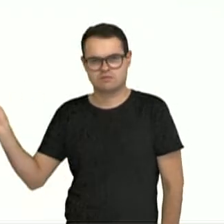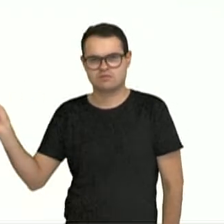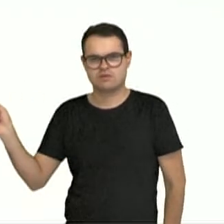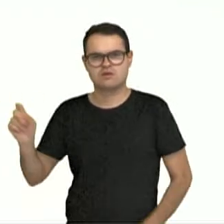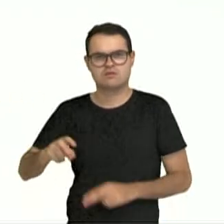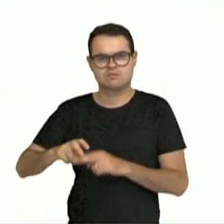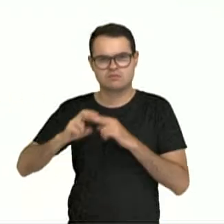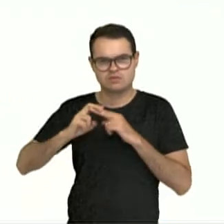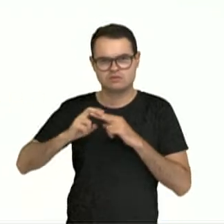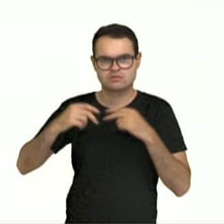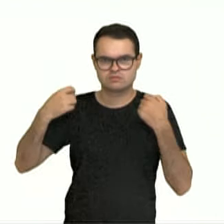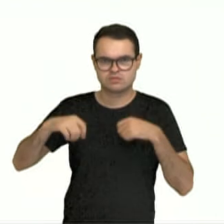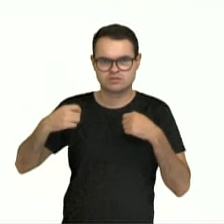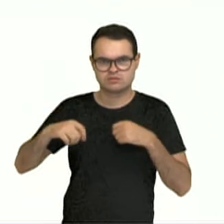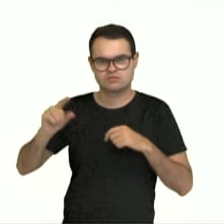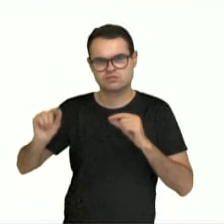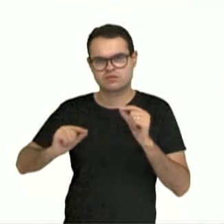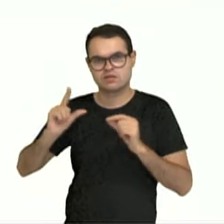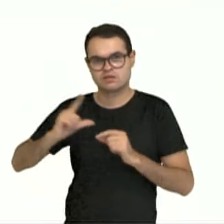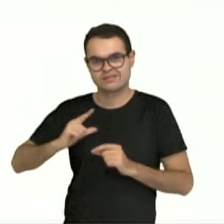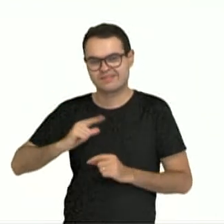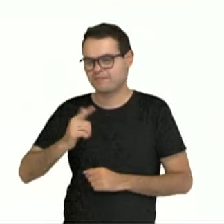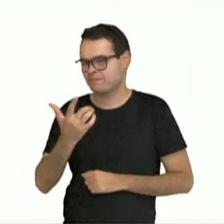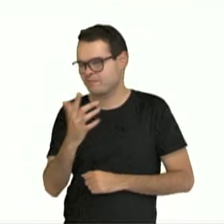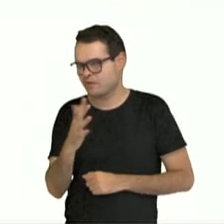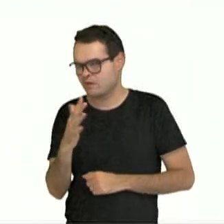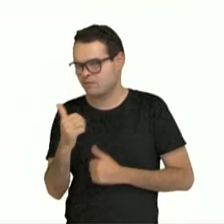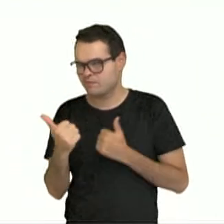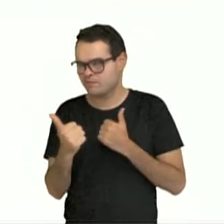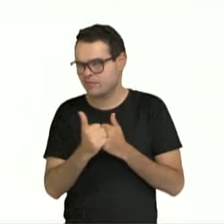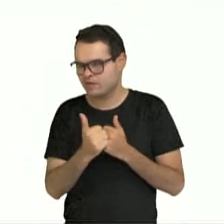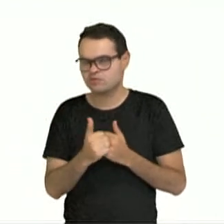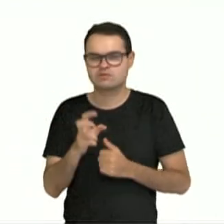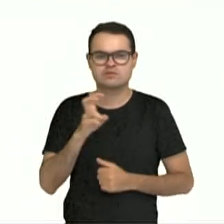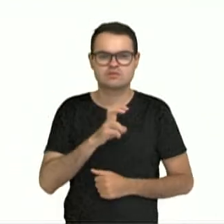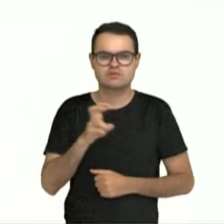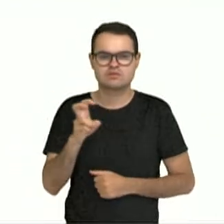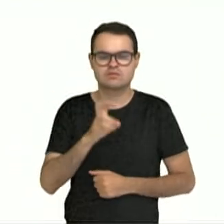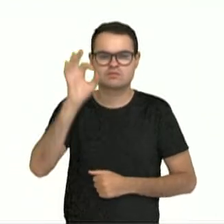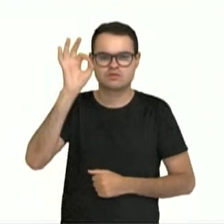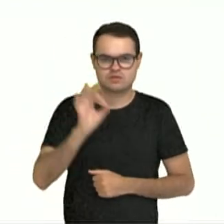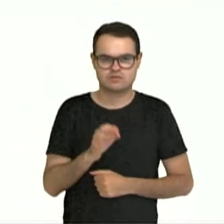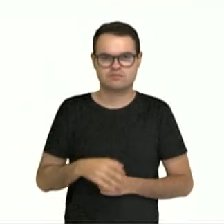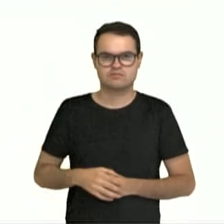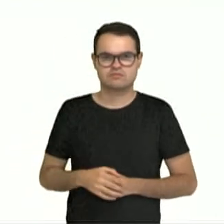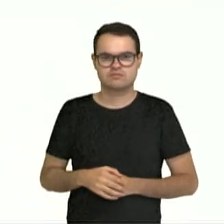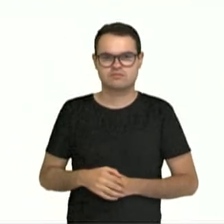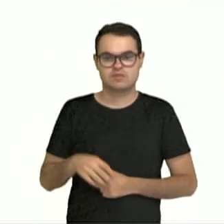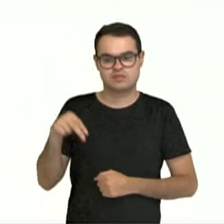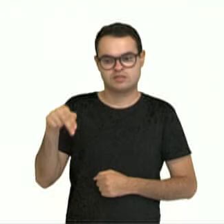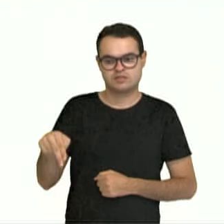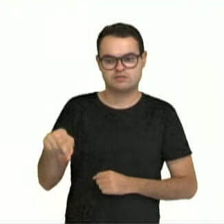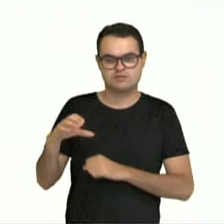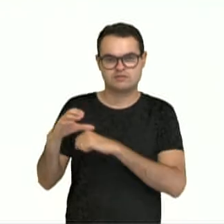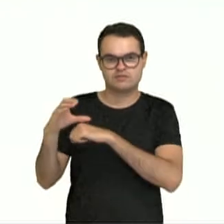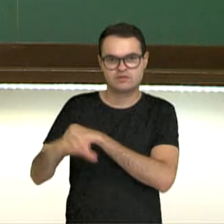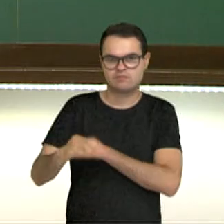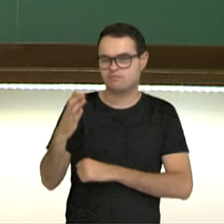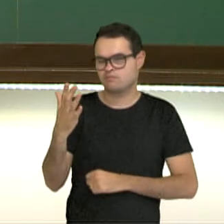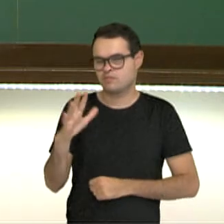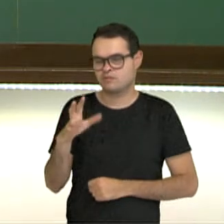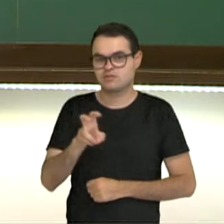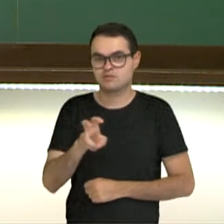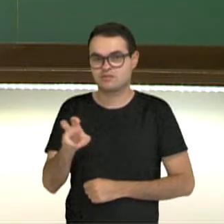certo? Então eu posso dizer que eu tenho aproximadamente 55%. Então o Nilson investiu